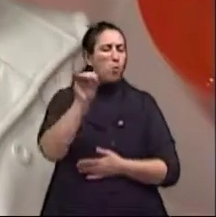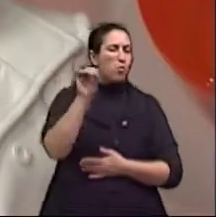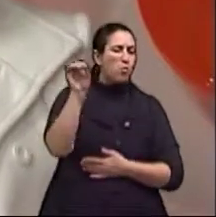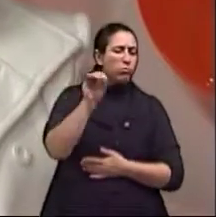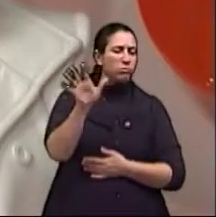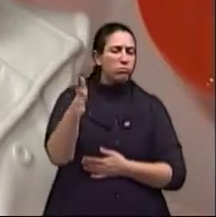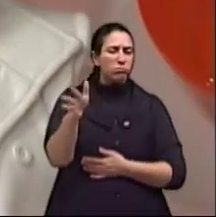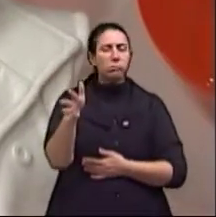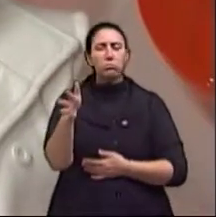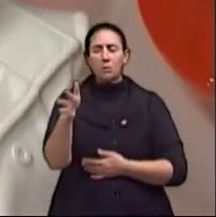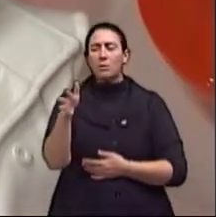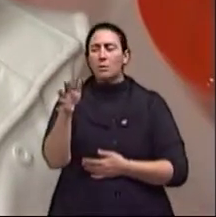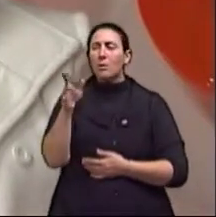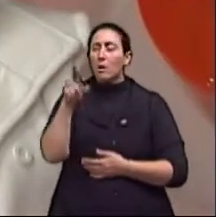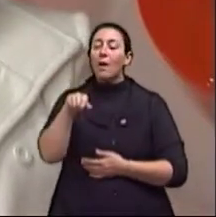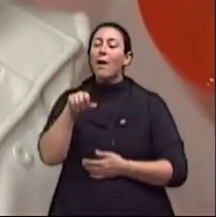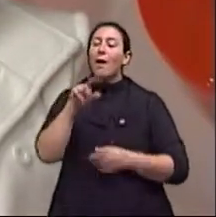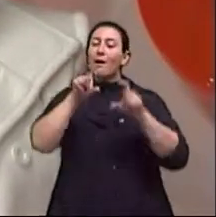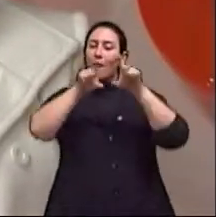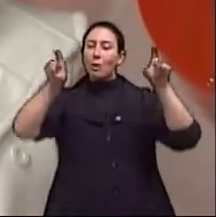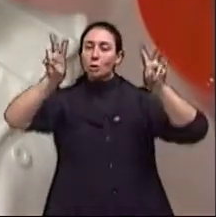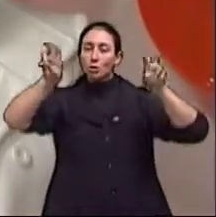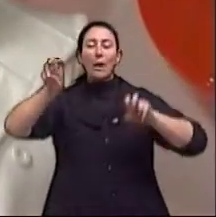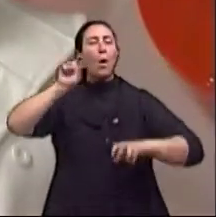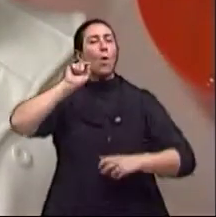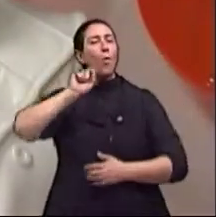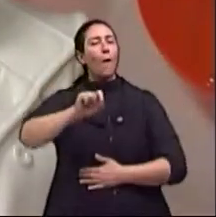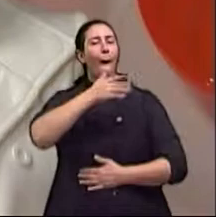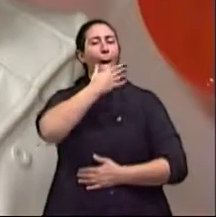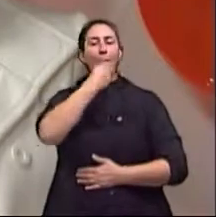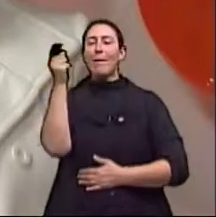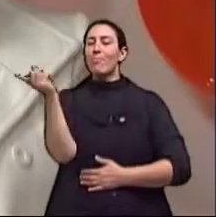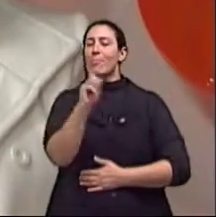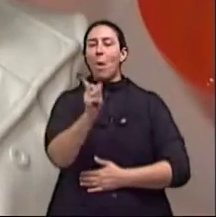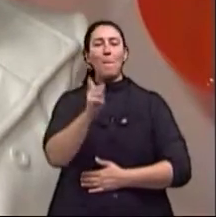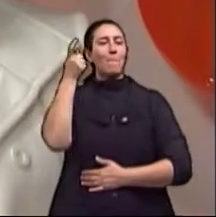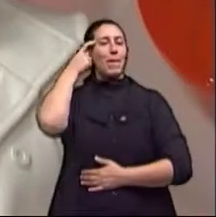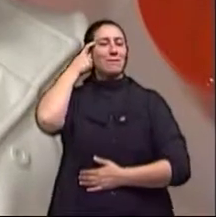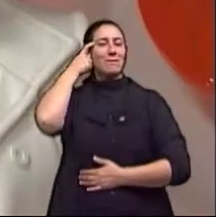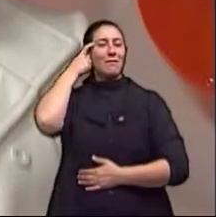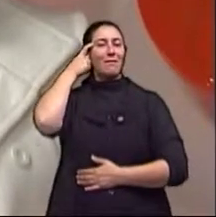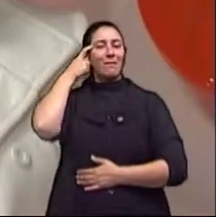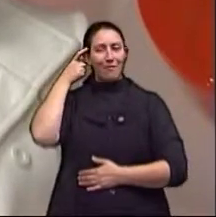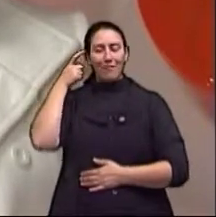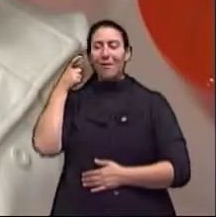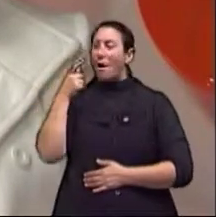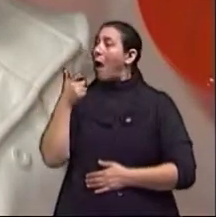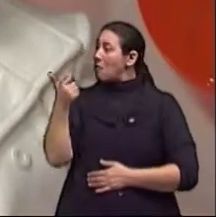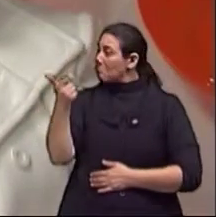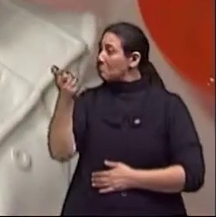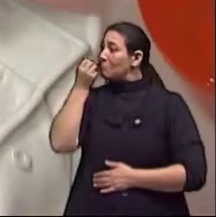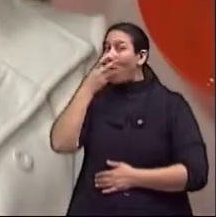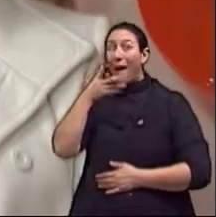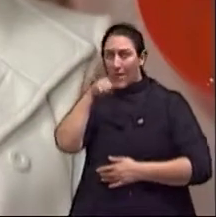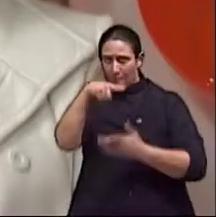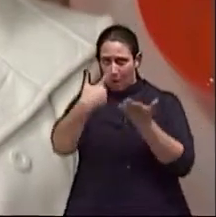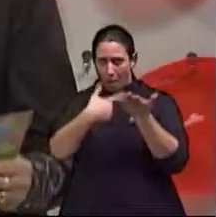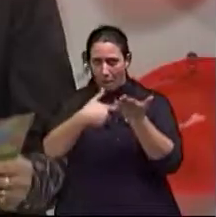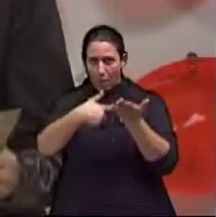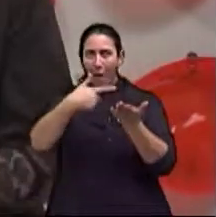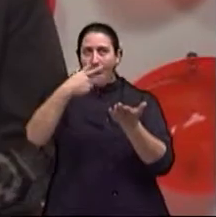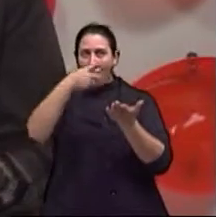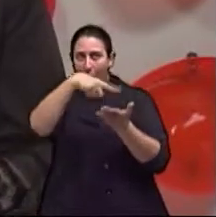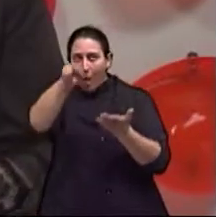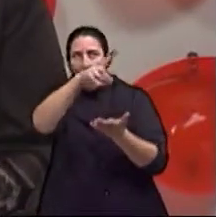Maravilha é o que os homens não pensam e tem muitas curiosidades no lançamento a gente pode trazer ela de volta aqui né eu sei se